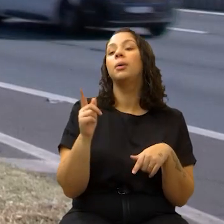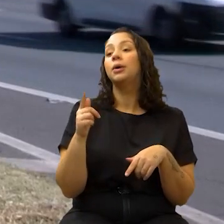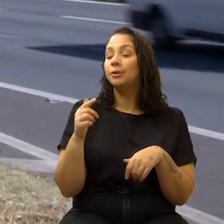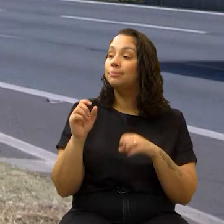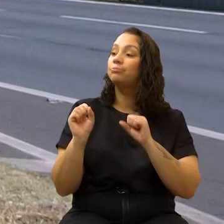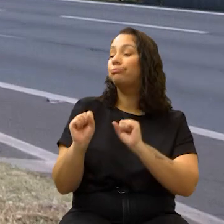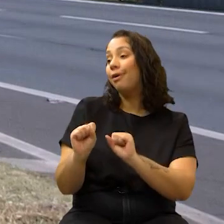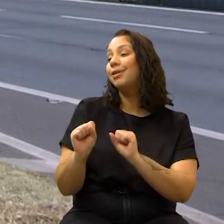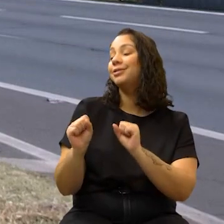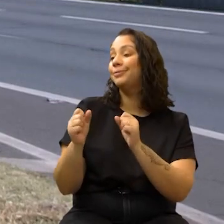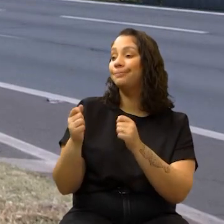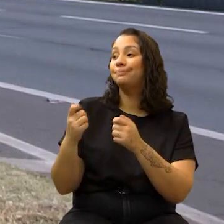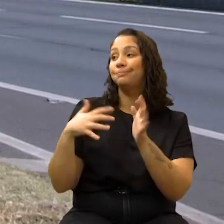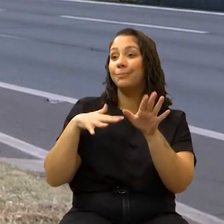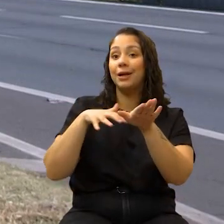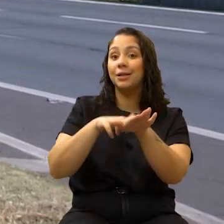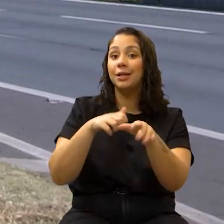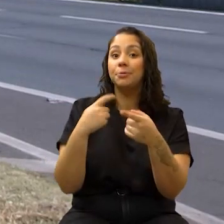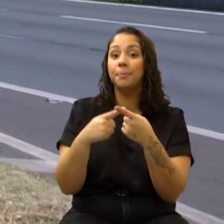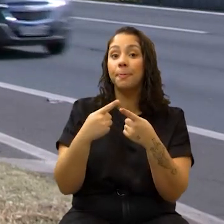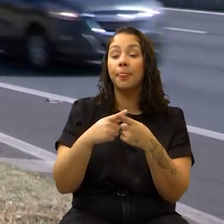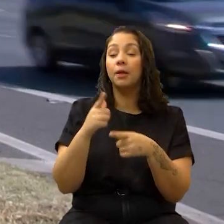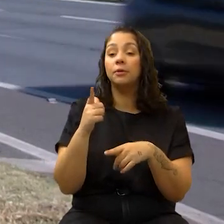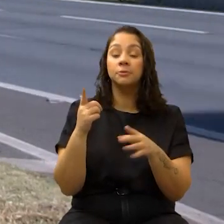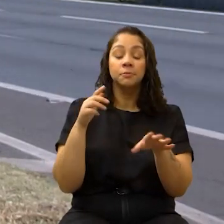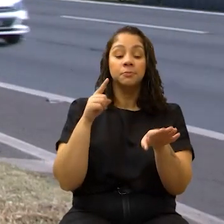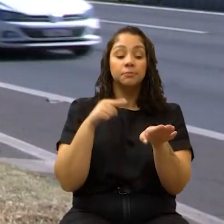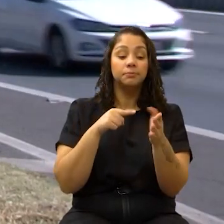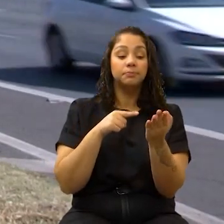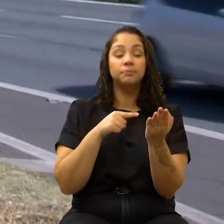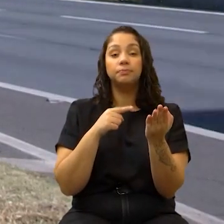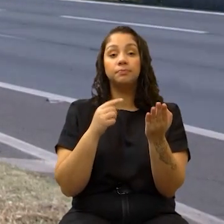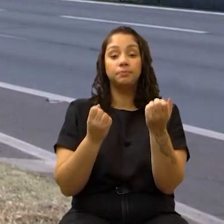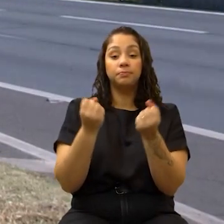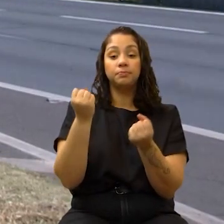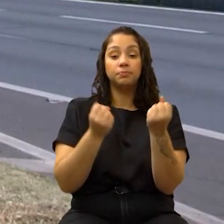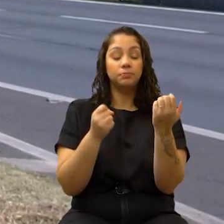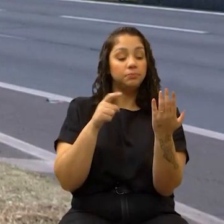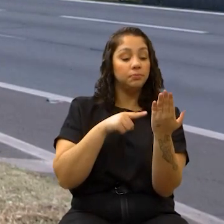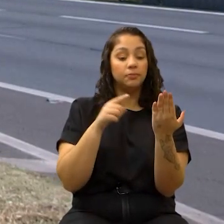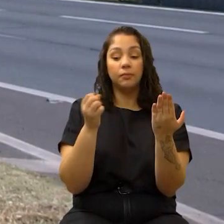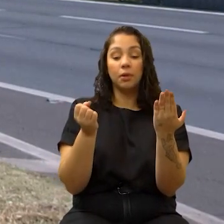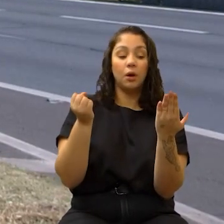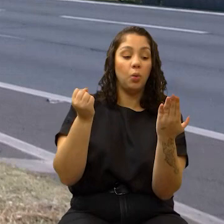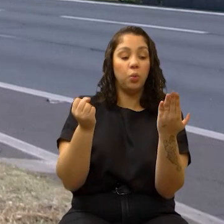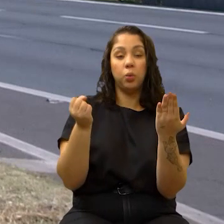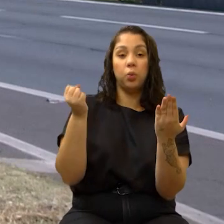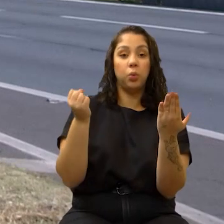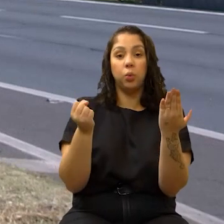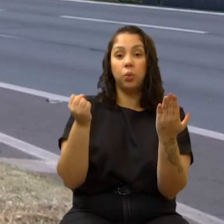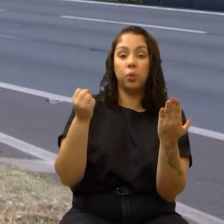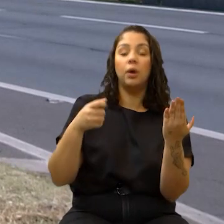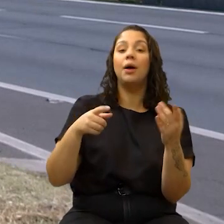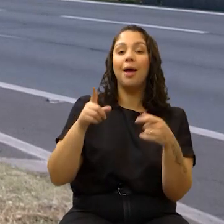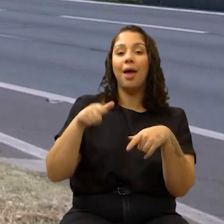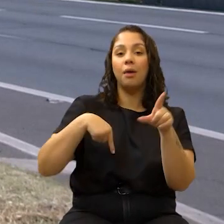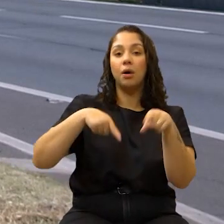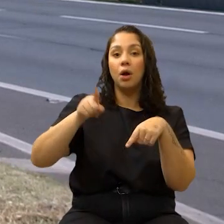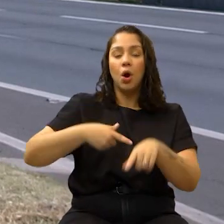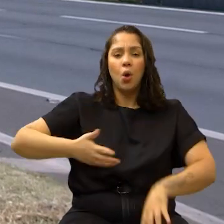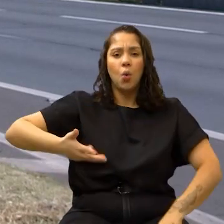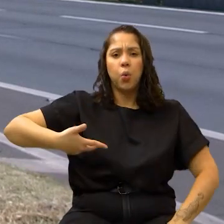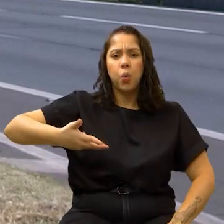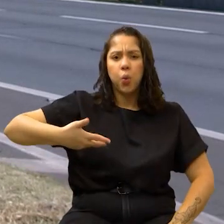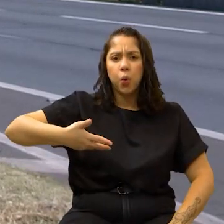muito acidente, porque uma pessoa distraída num trânsito, numa rodovia como a Bandeirantes, não tenha dúvida. Quilômetros por hora, ele